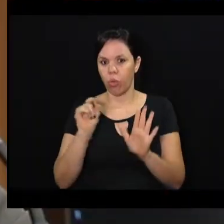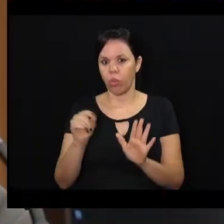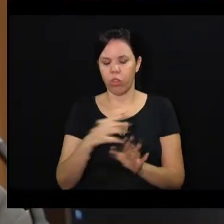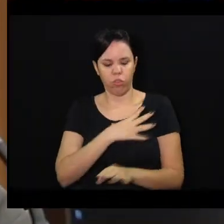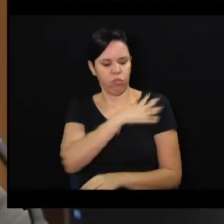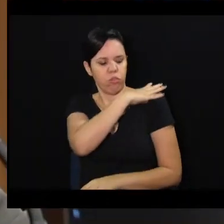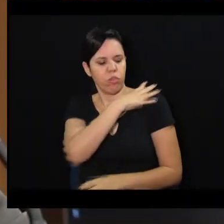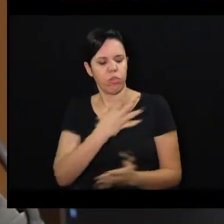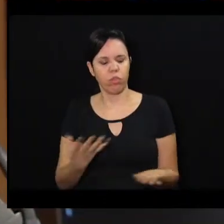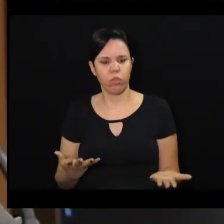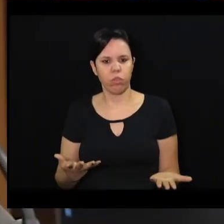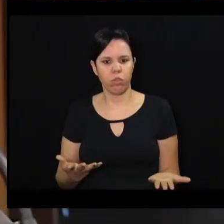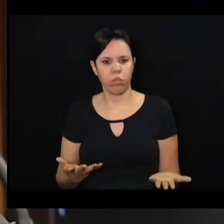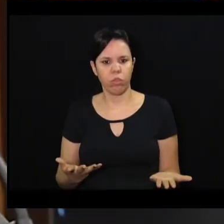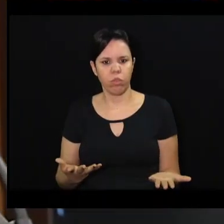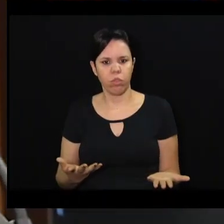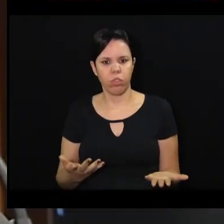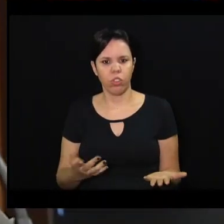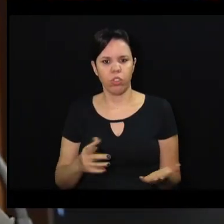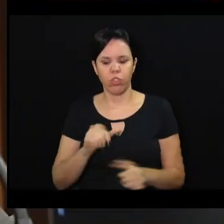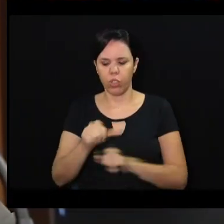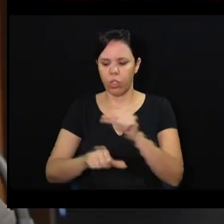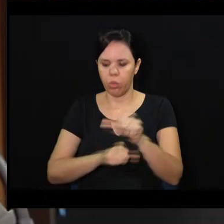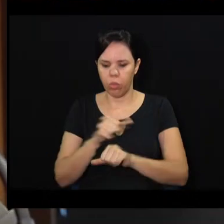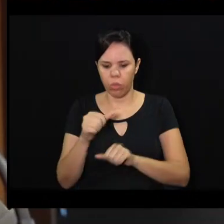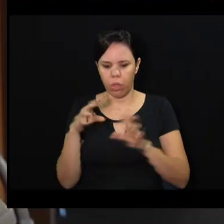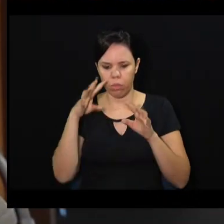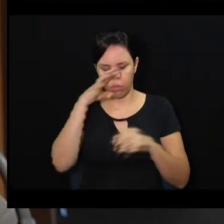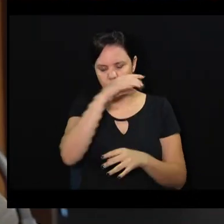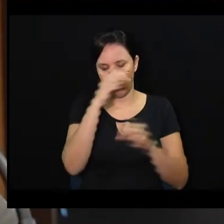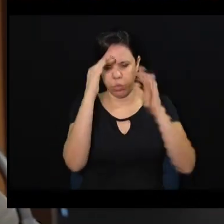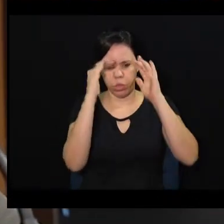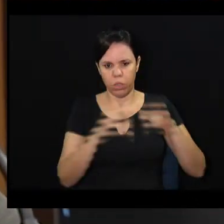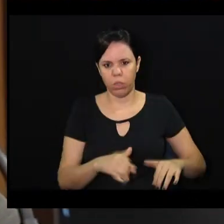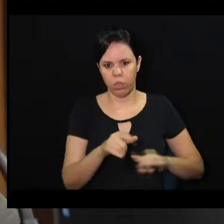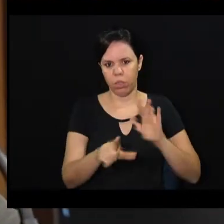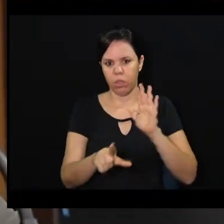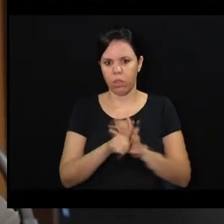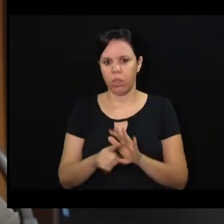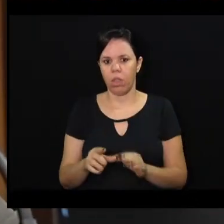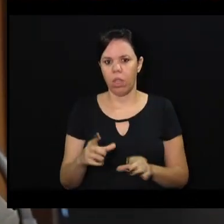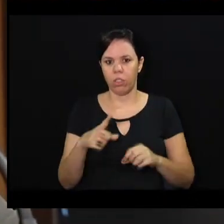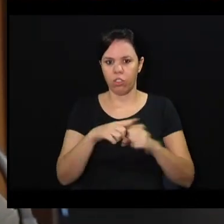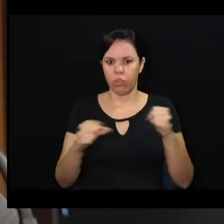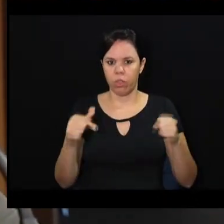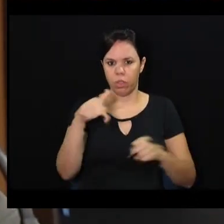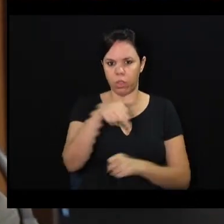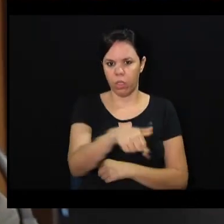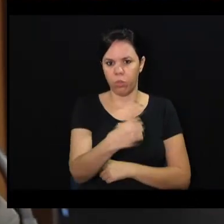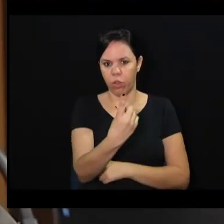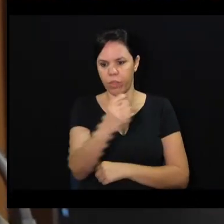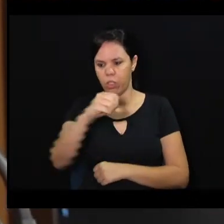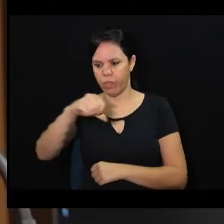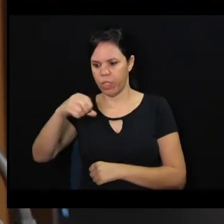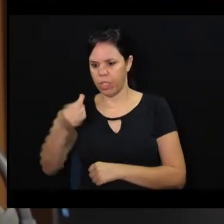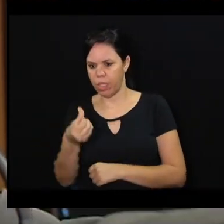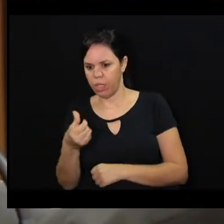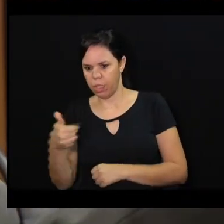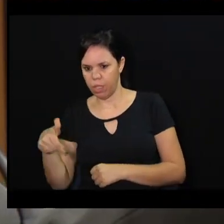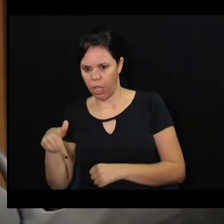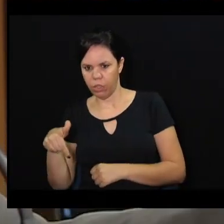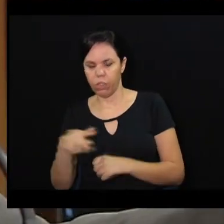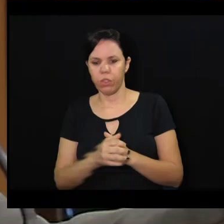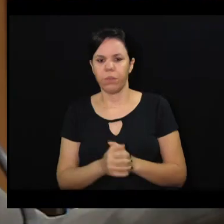Santini teria incorrido no artigo 7º do Decreto-Lei nº 201 de 1967, o qual discorre